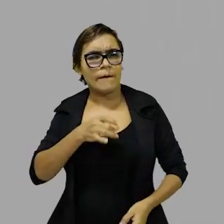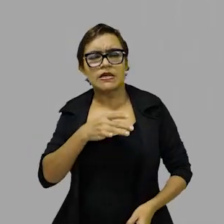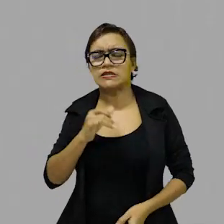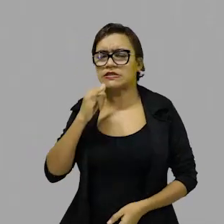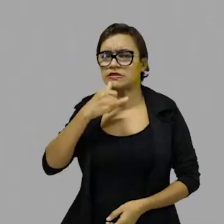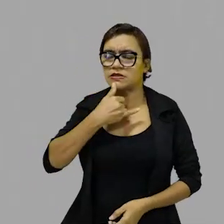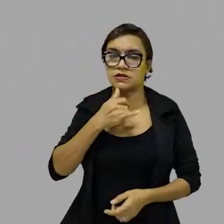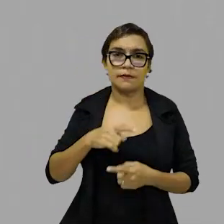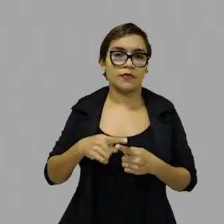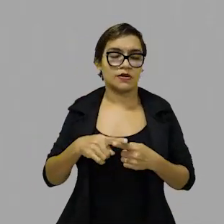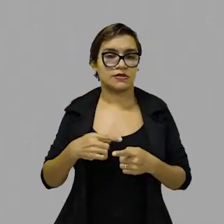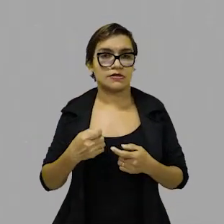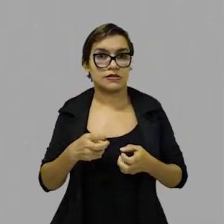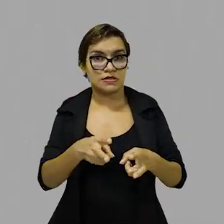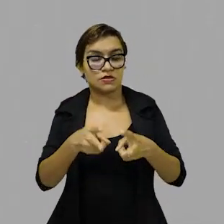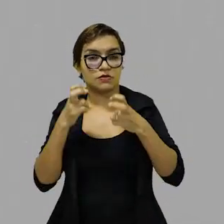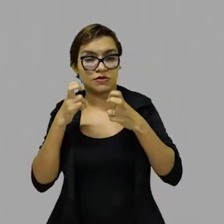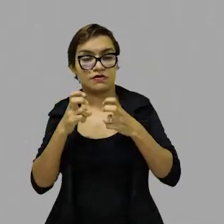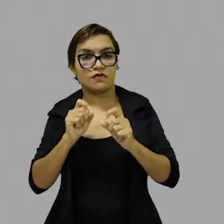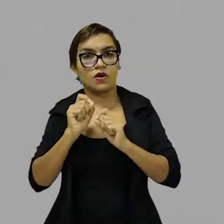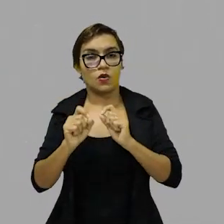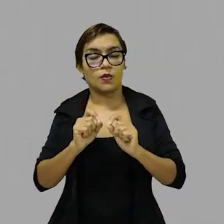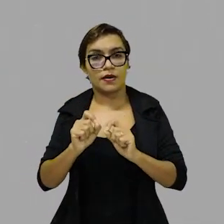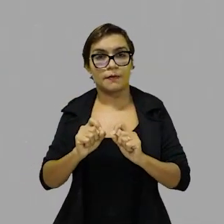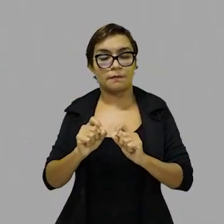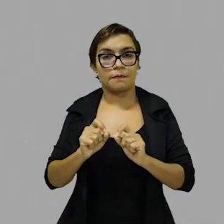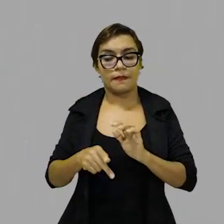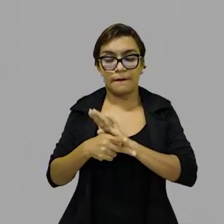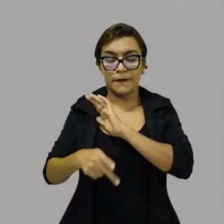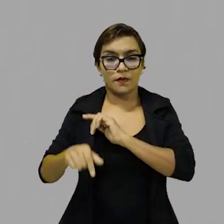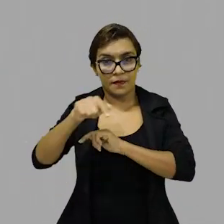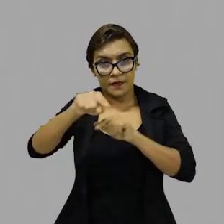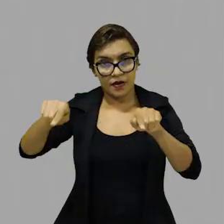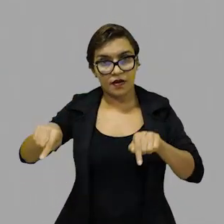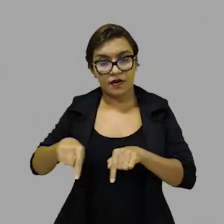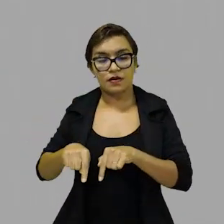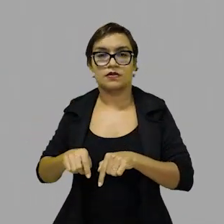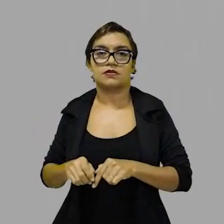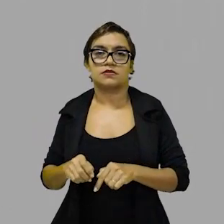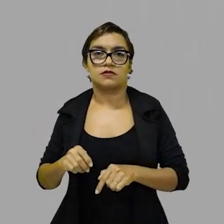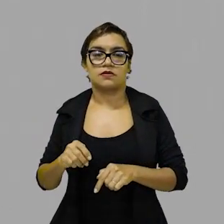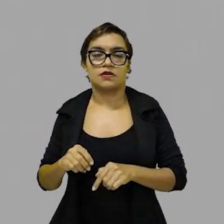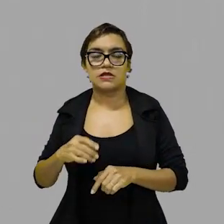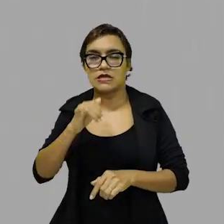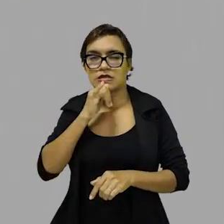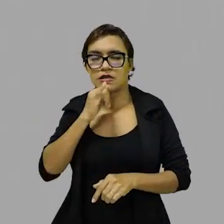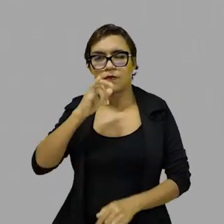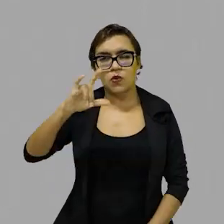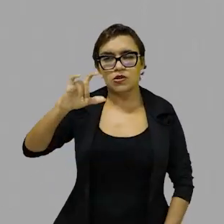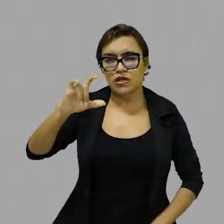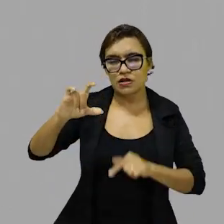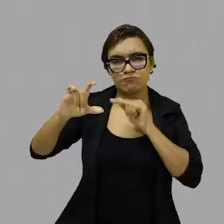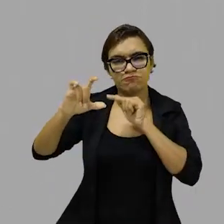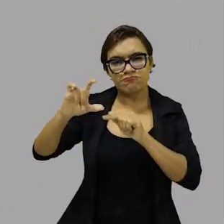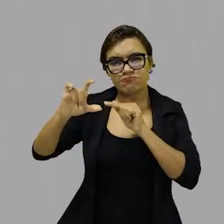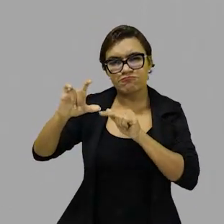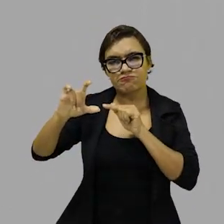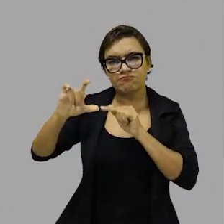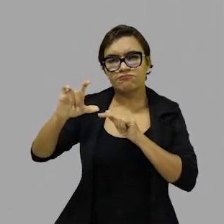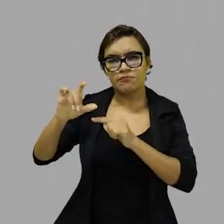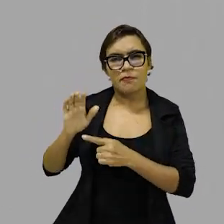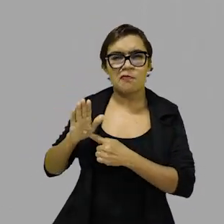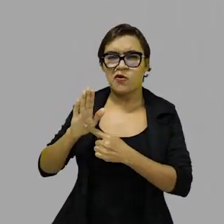for observar, até estava comentando com o pessoal aqui no estúdio, né, o Instagram é um efeito gigantesco de mentiras. As pessoas postam